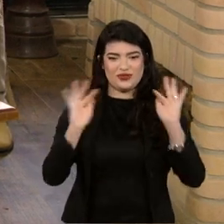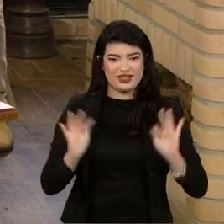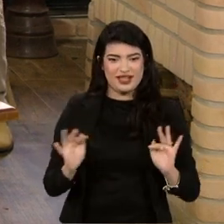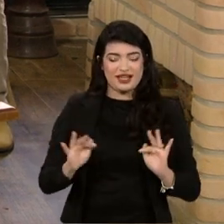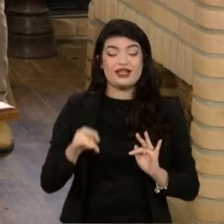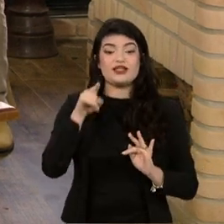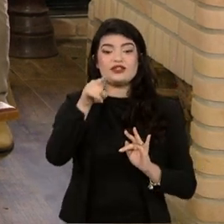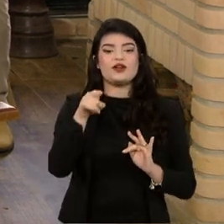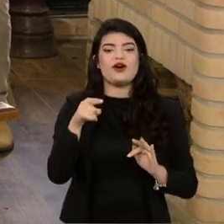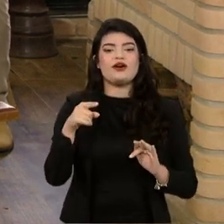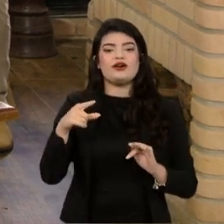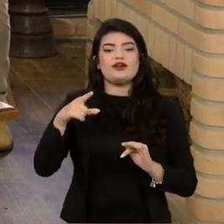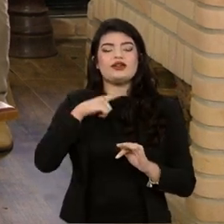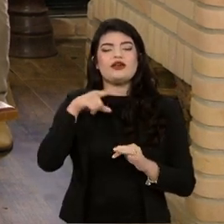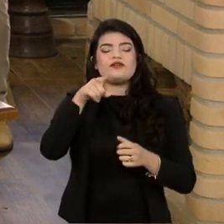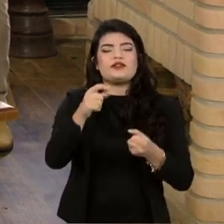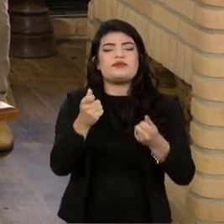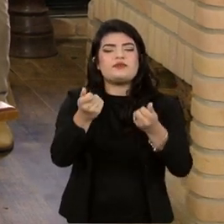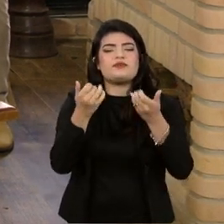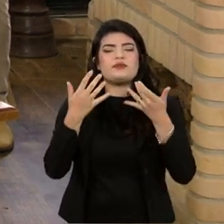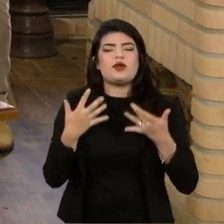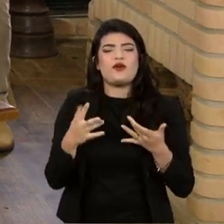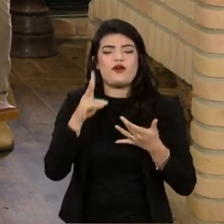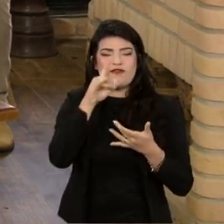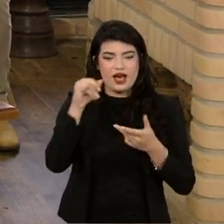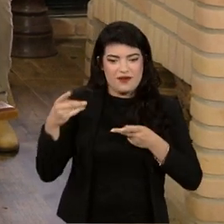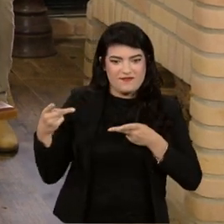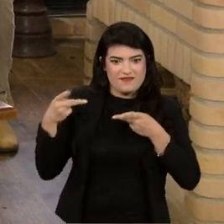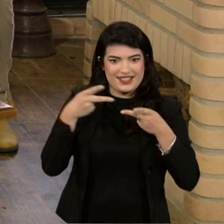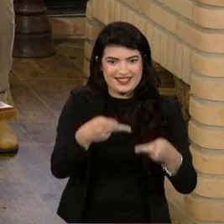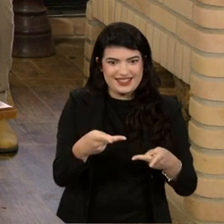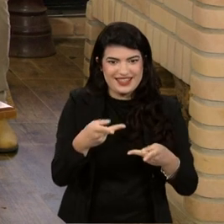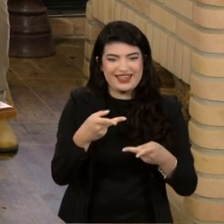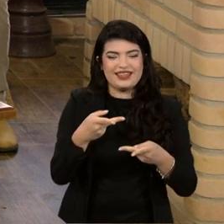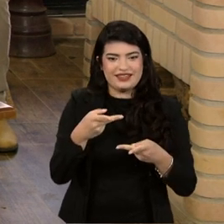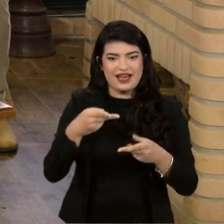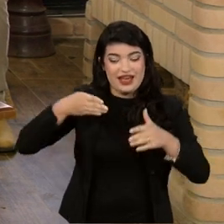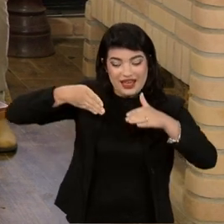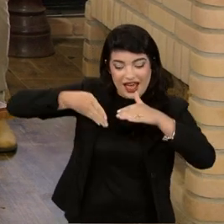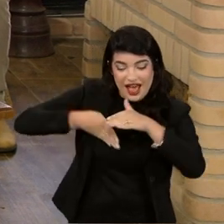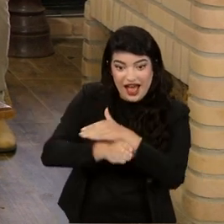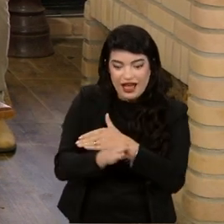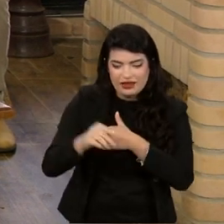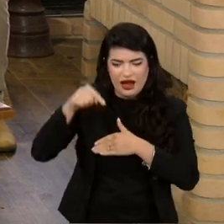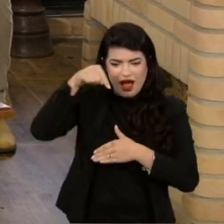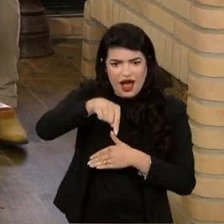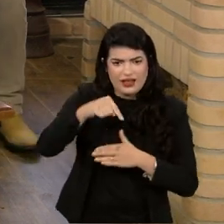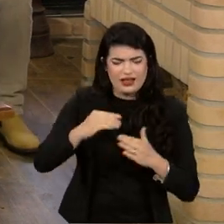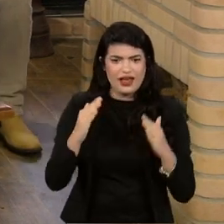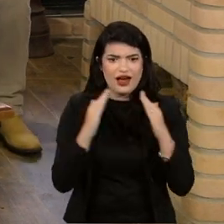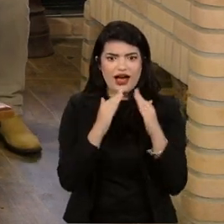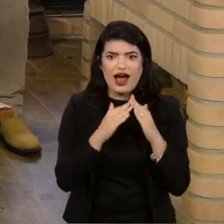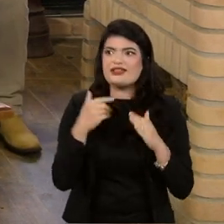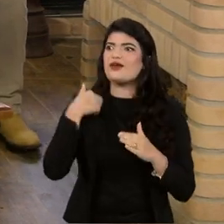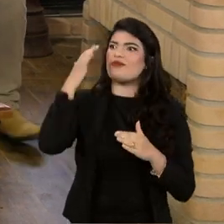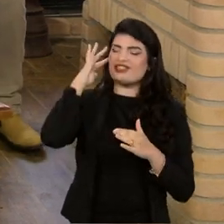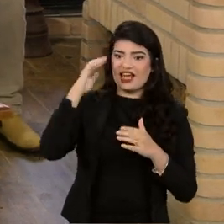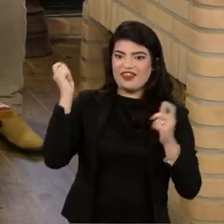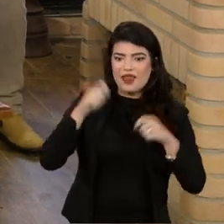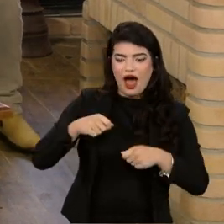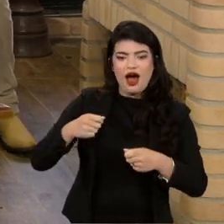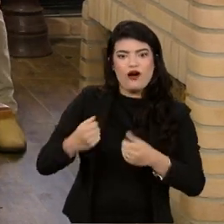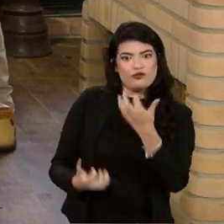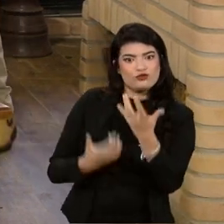Quando falaram, ah, você vai fazer uma visita de compadre na casa do Sérgio Reis, falei, vamos inaugurar aquele fogão, ué.